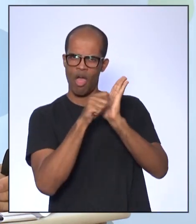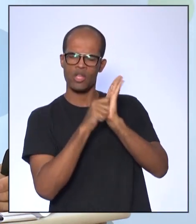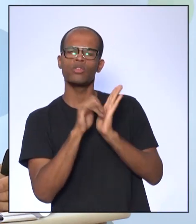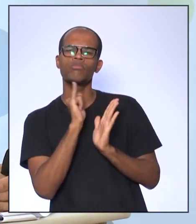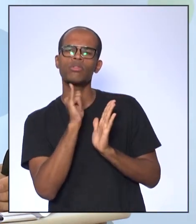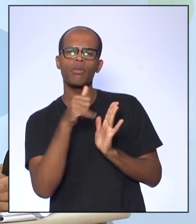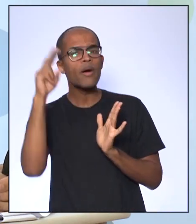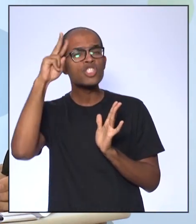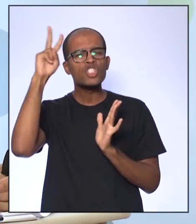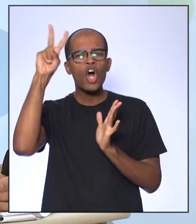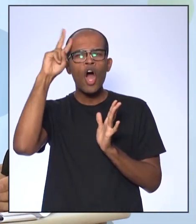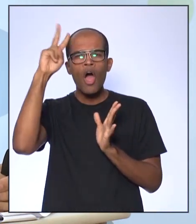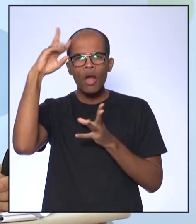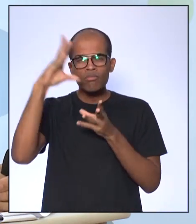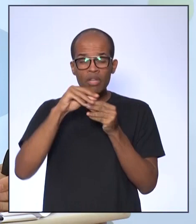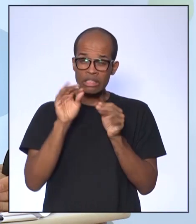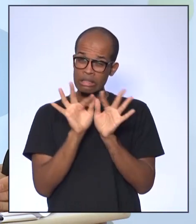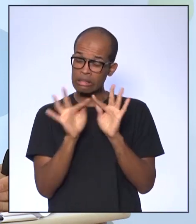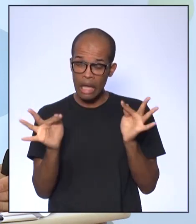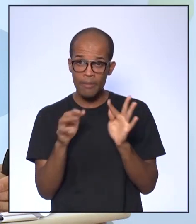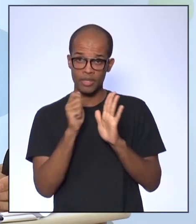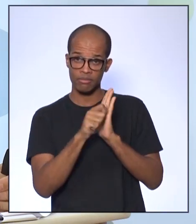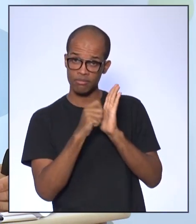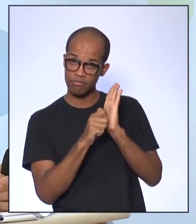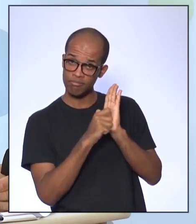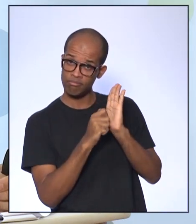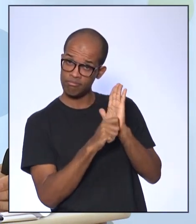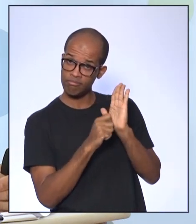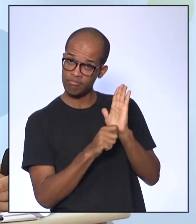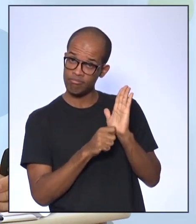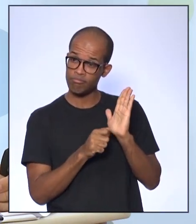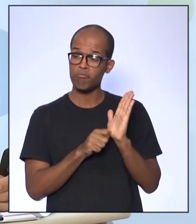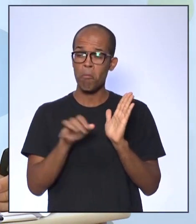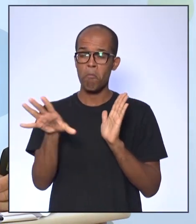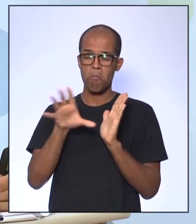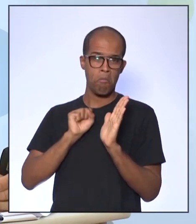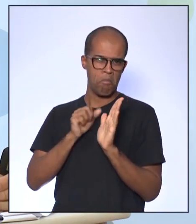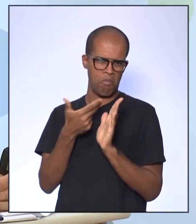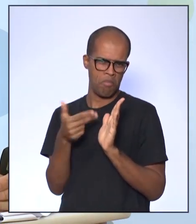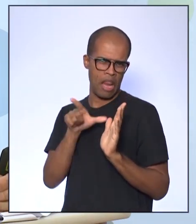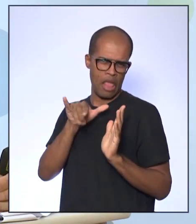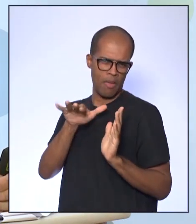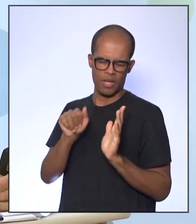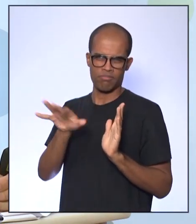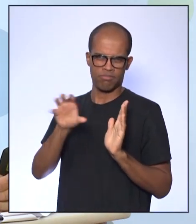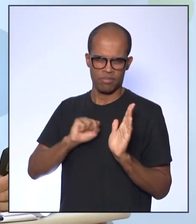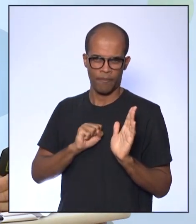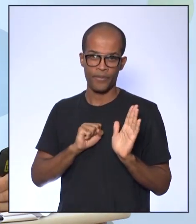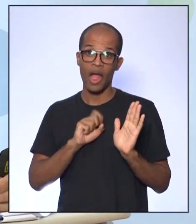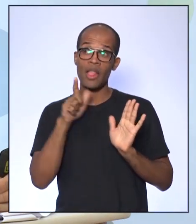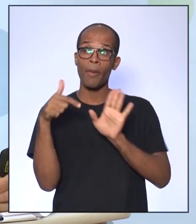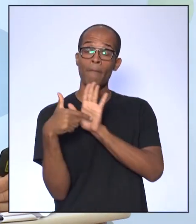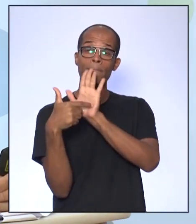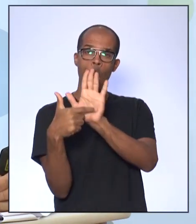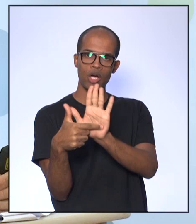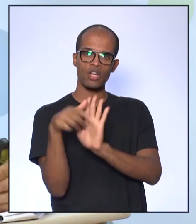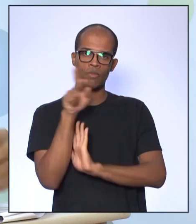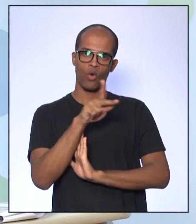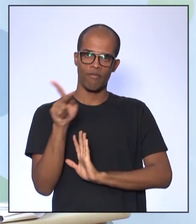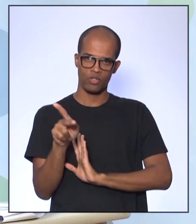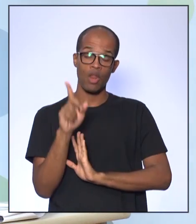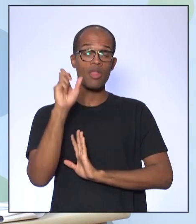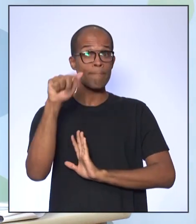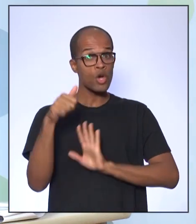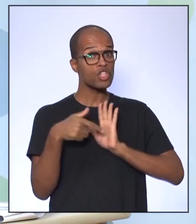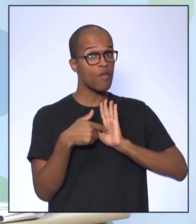essa sua história, essa sua narrativa, inspirada na história do Lima Barreto, e apresenta para o seu professor assim que